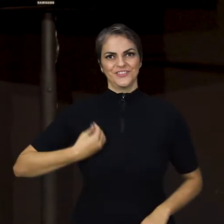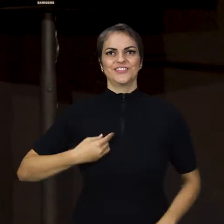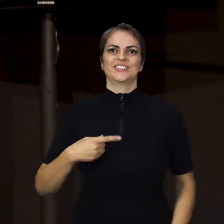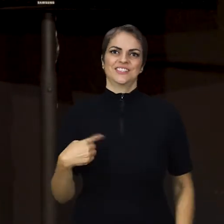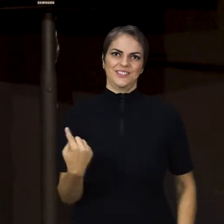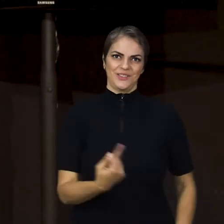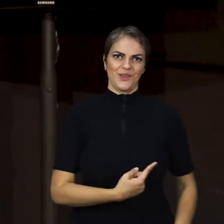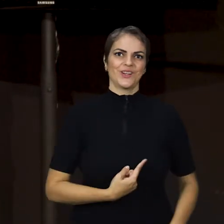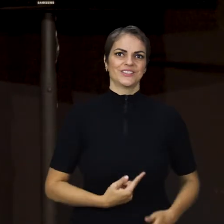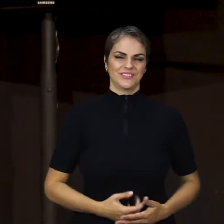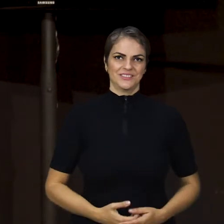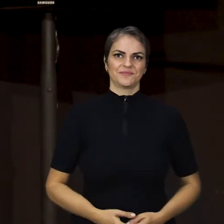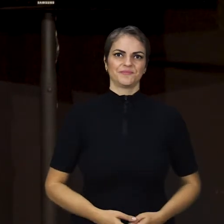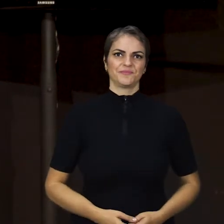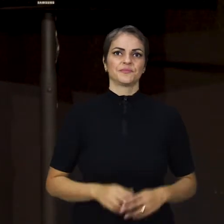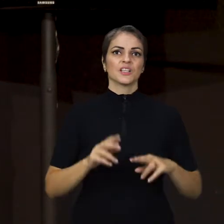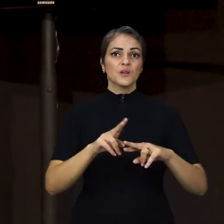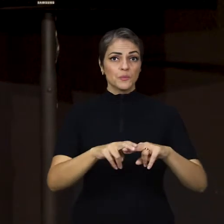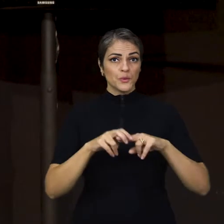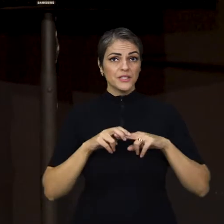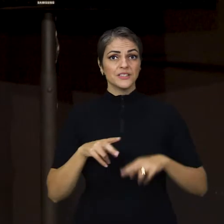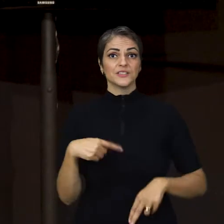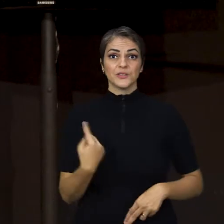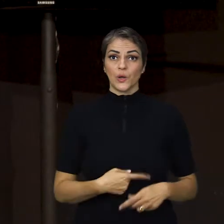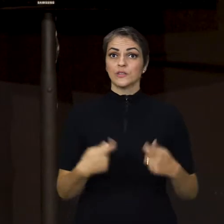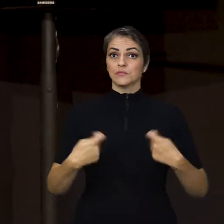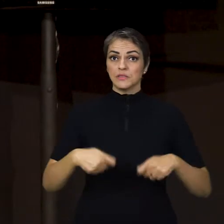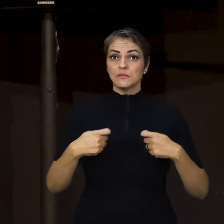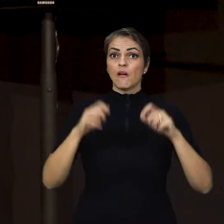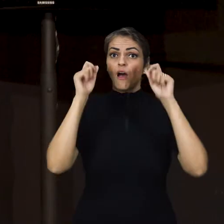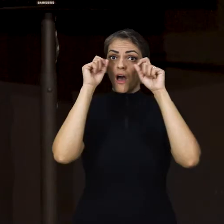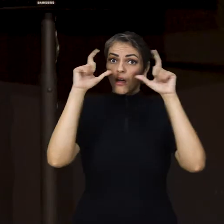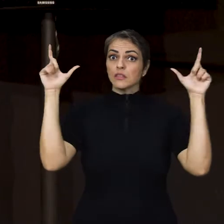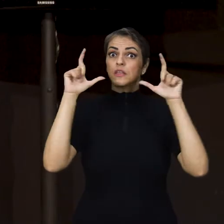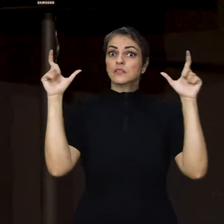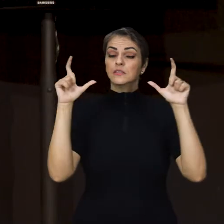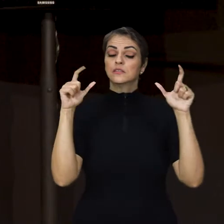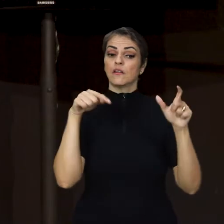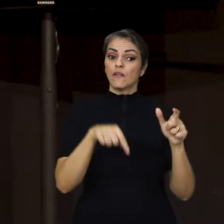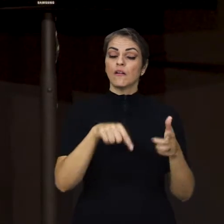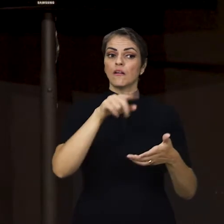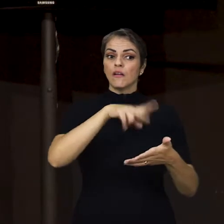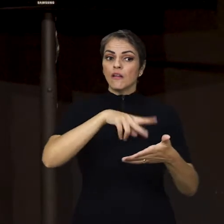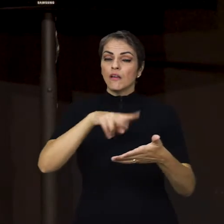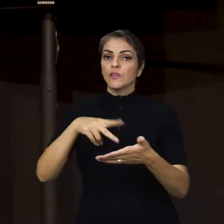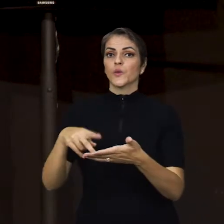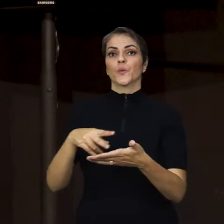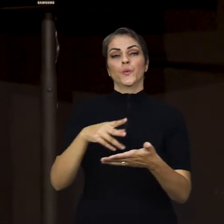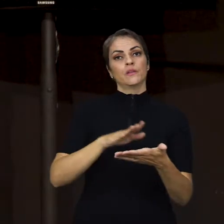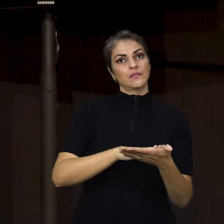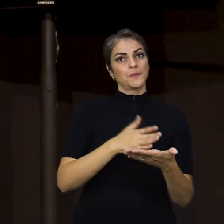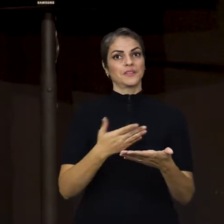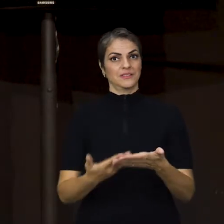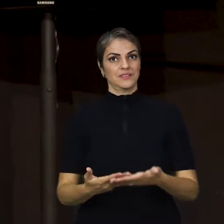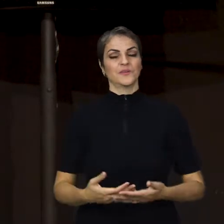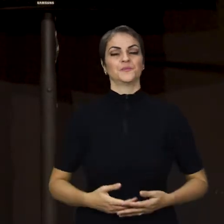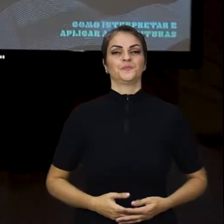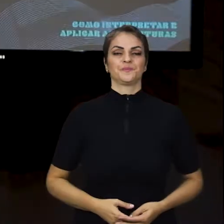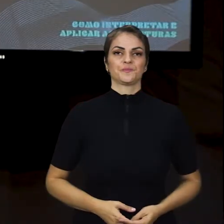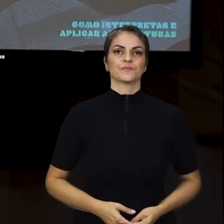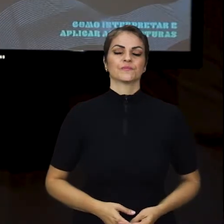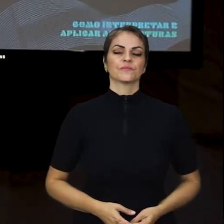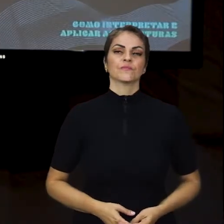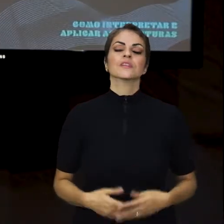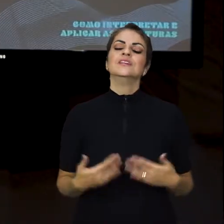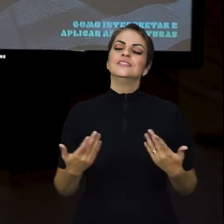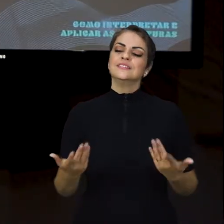cotidiana. E por isso a gente precisa prestar bastante atenção à maneira como nós lemos e interpretamos esse texto. Então, algumas características aqui